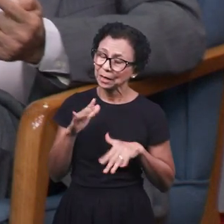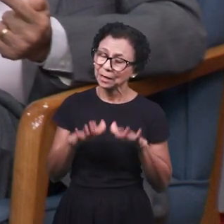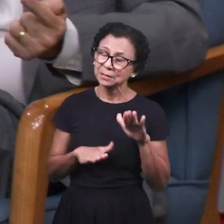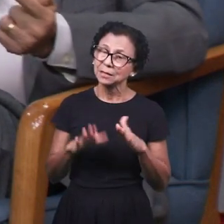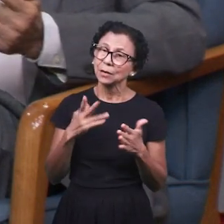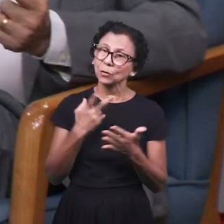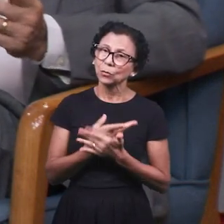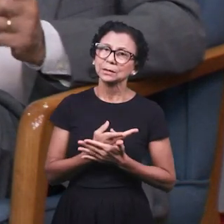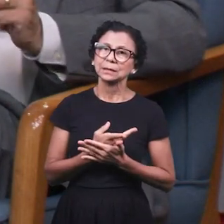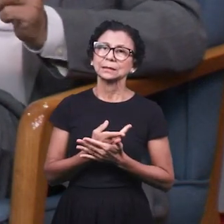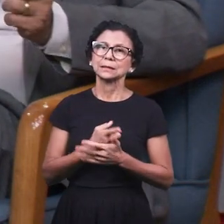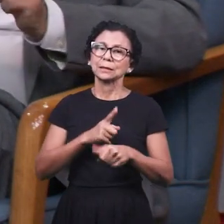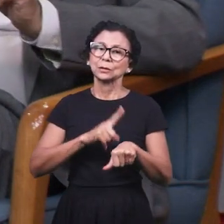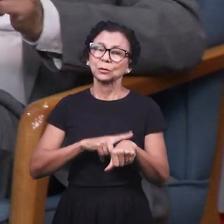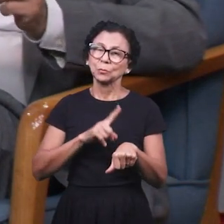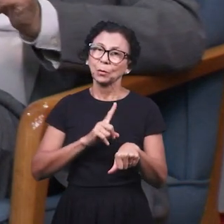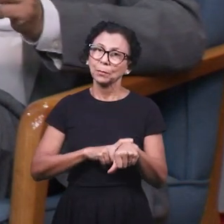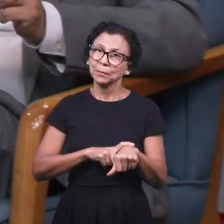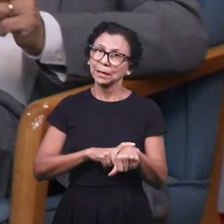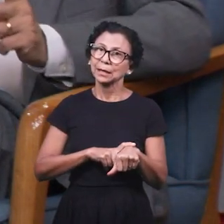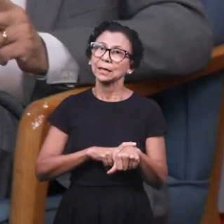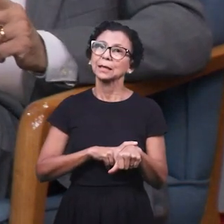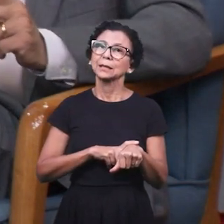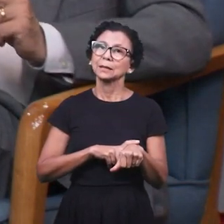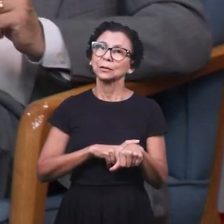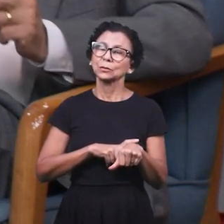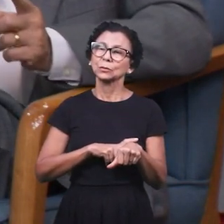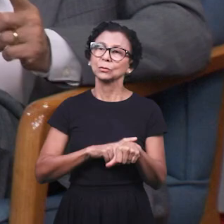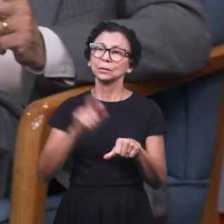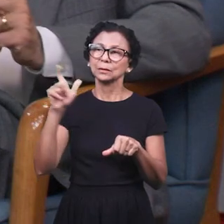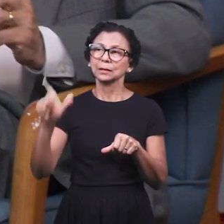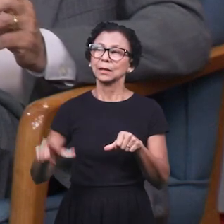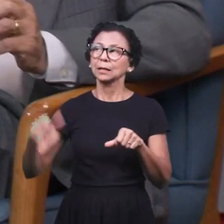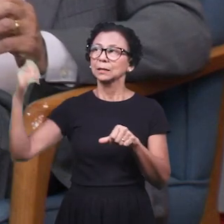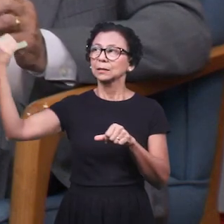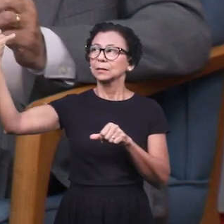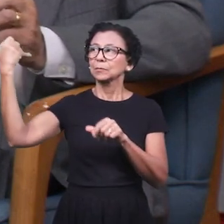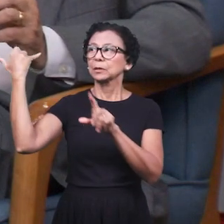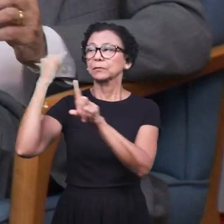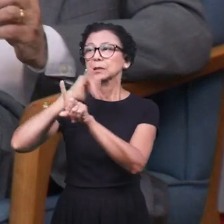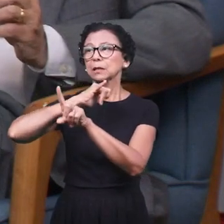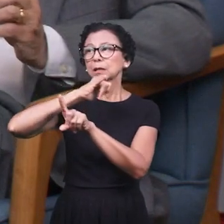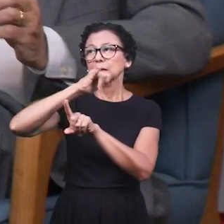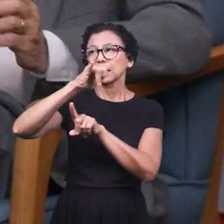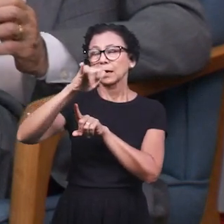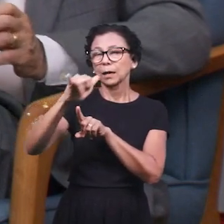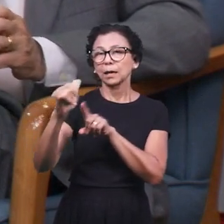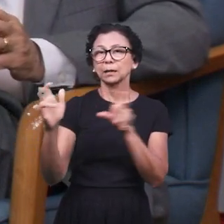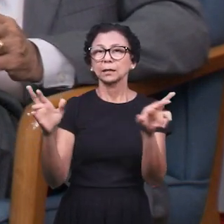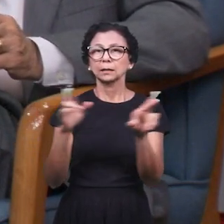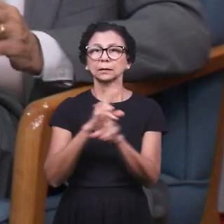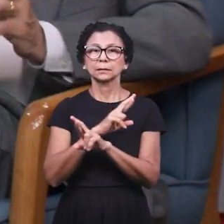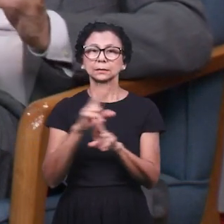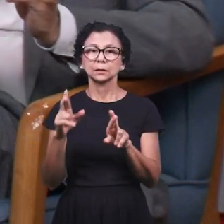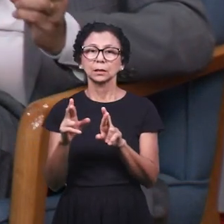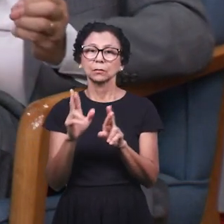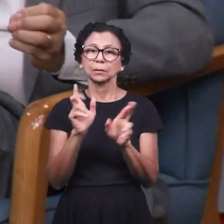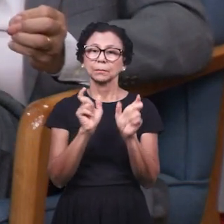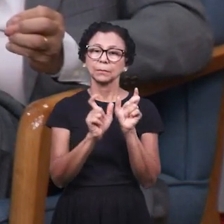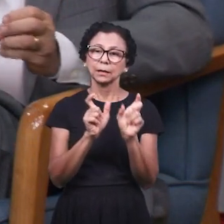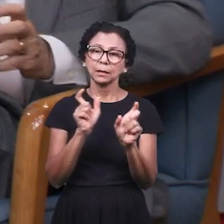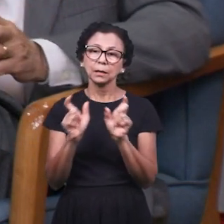quando, na interpretação, havia algumas dificuldades com relação a colocações, com relação